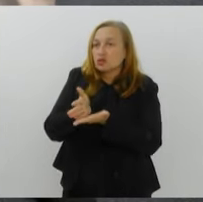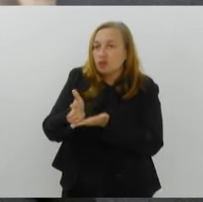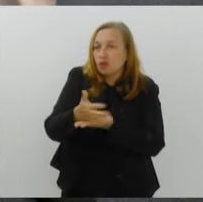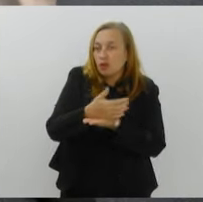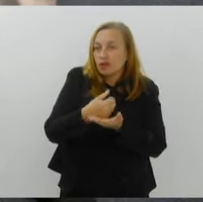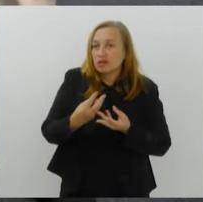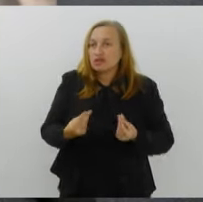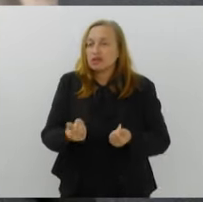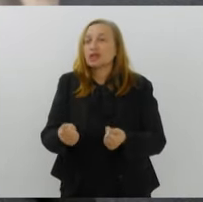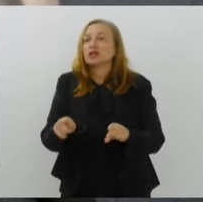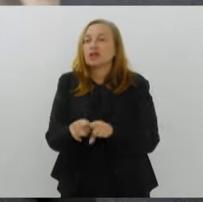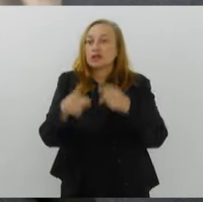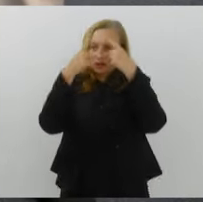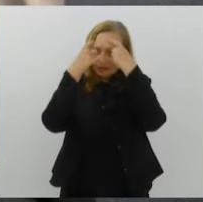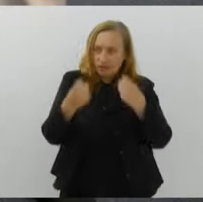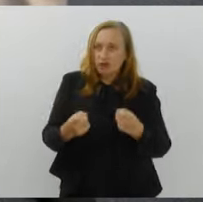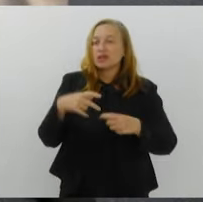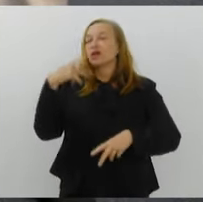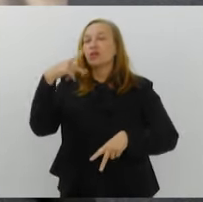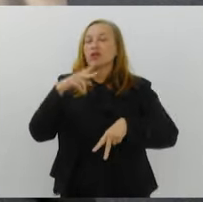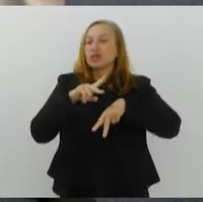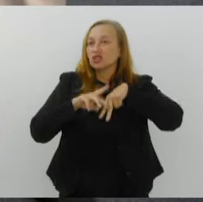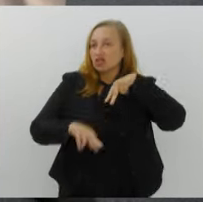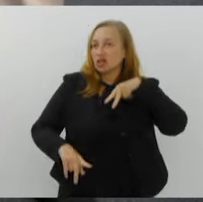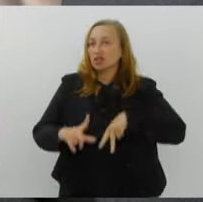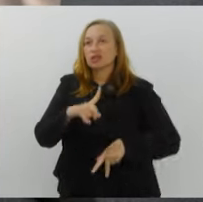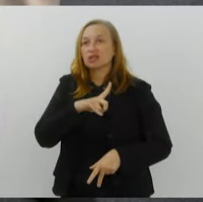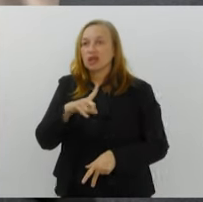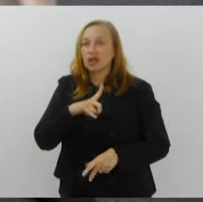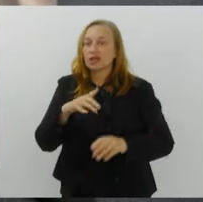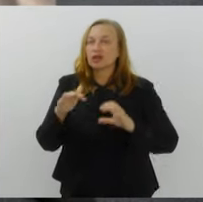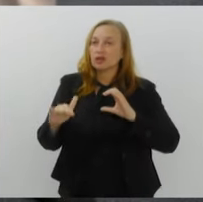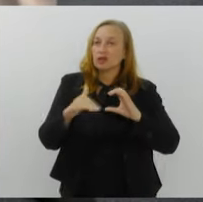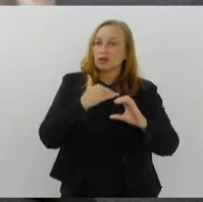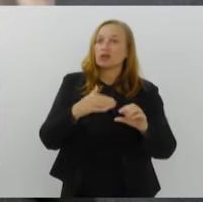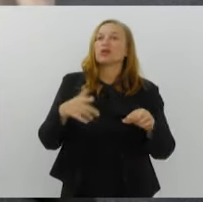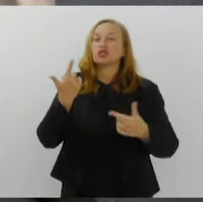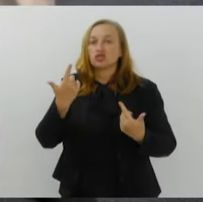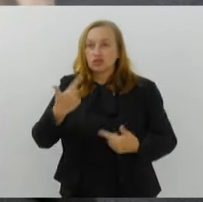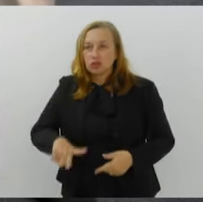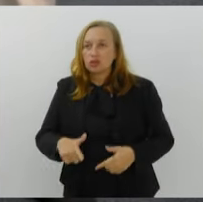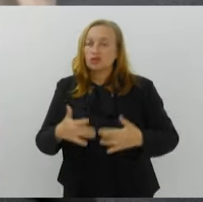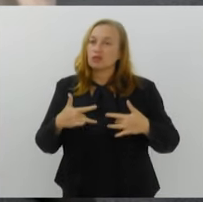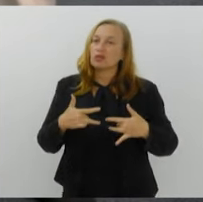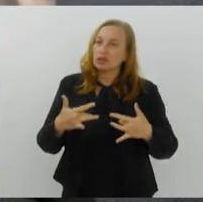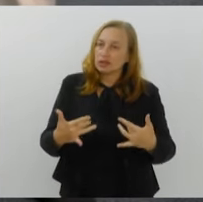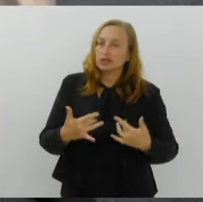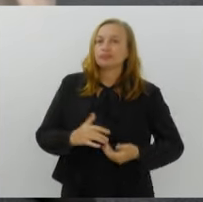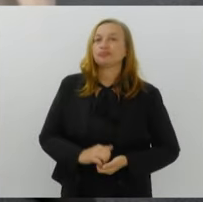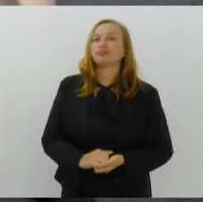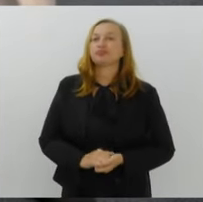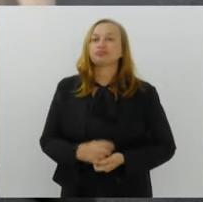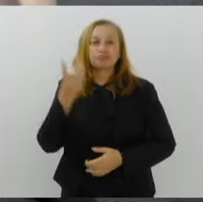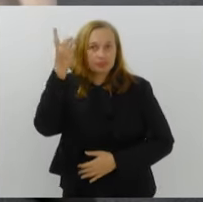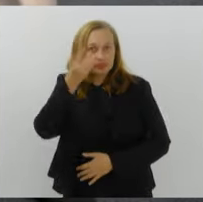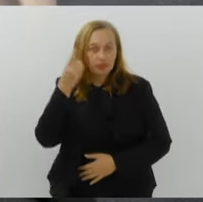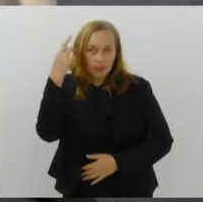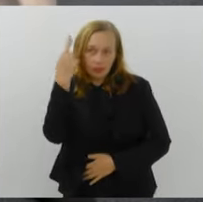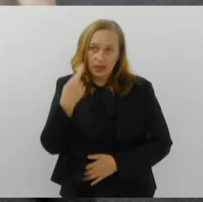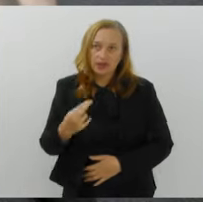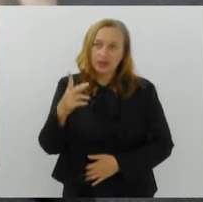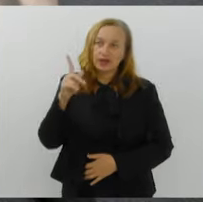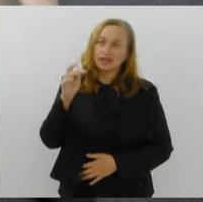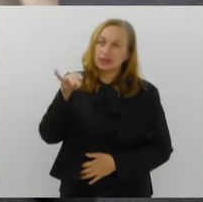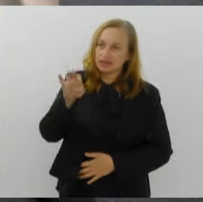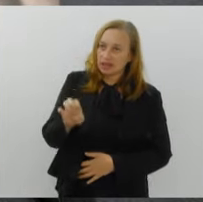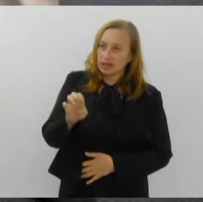da violência política de gênero que há nesses e-mails. E, por fim, novamente, me solidarizar, deputada Renata Souza e